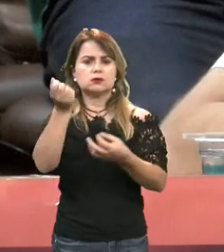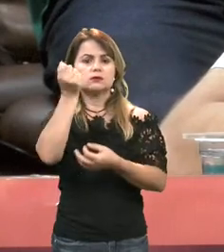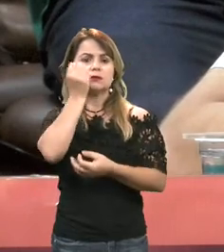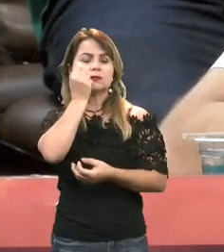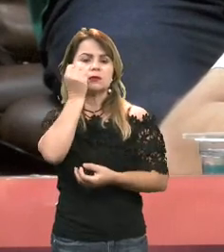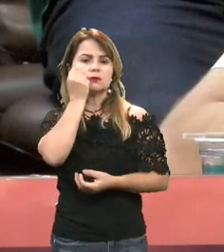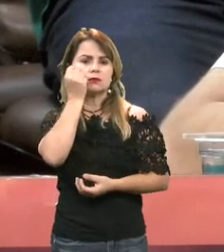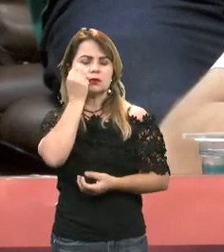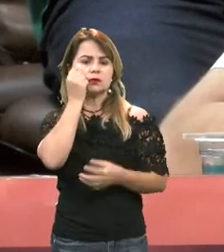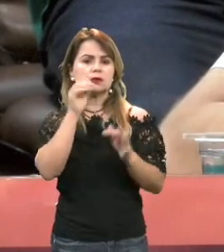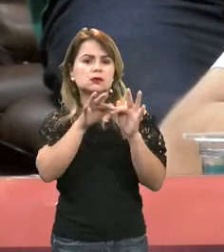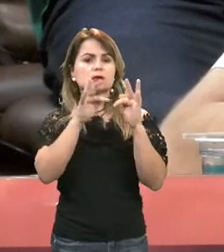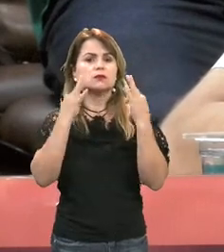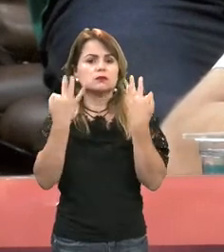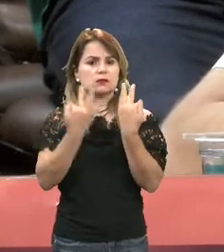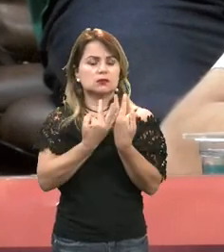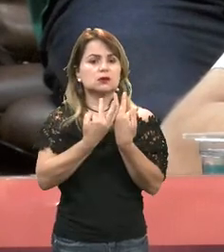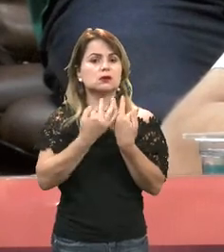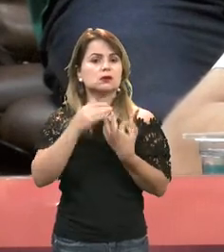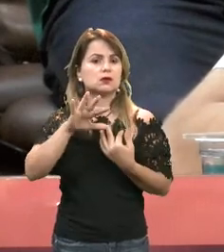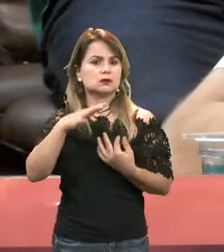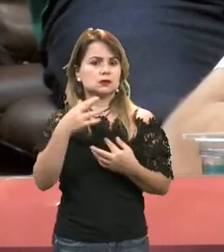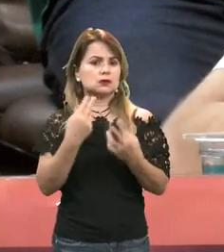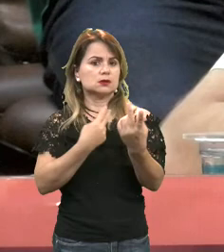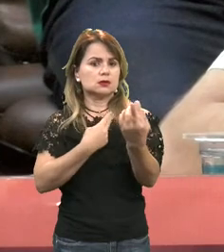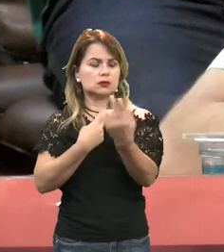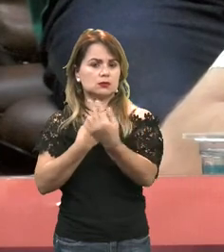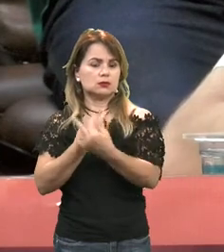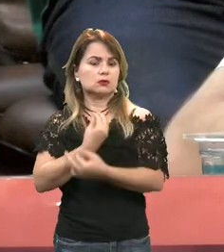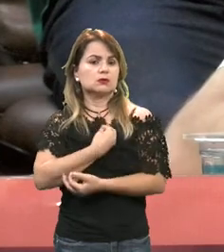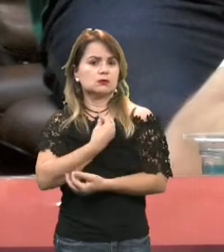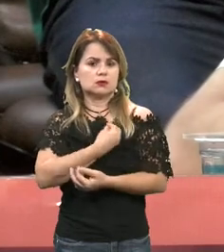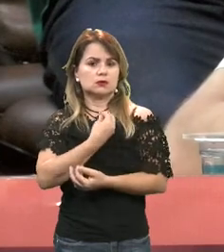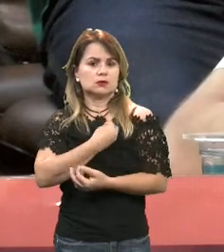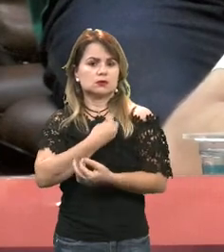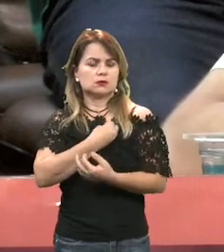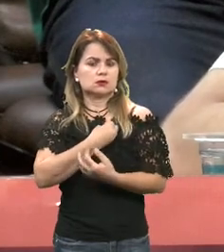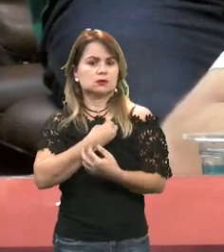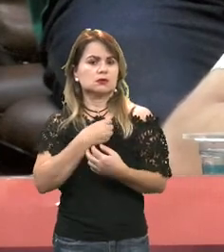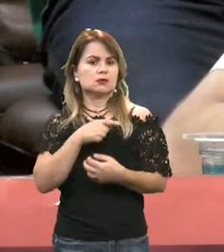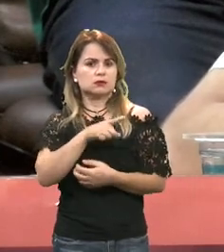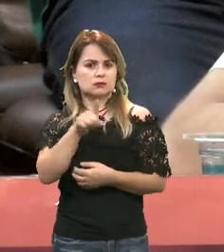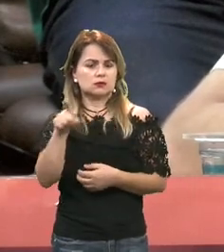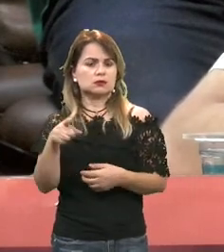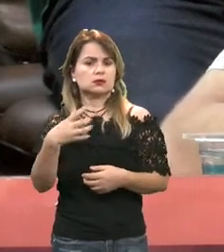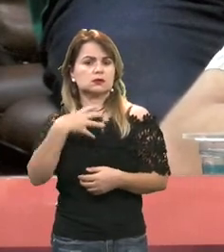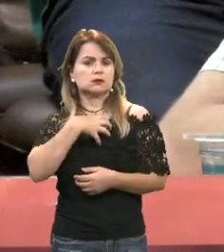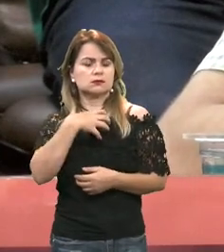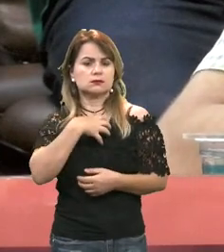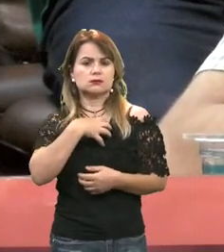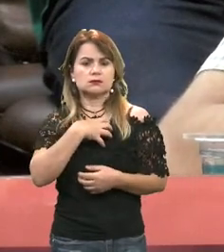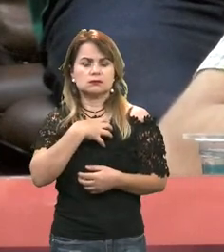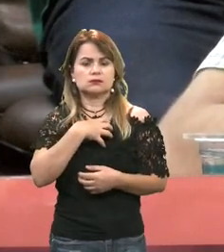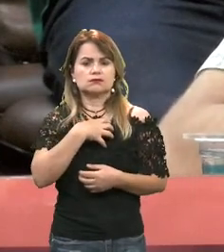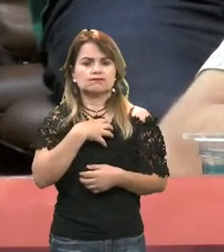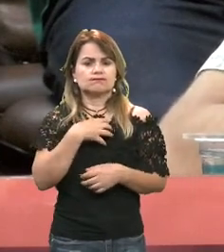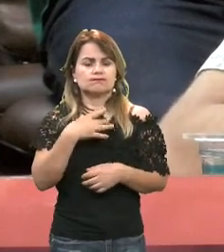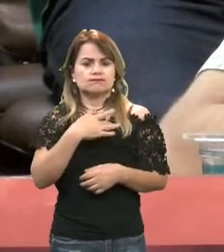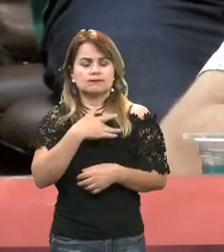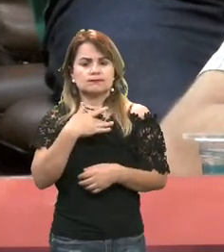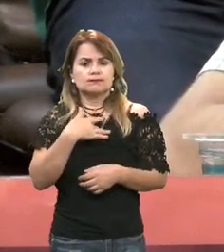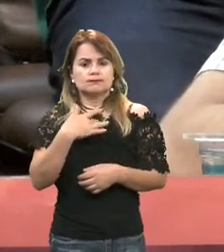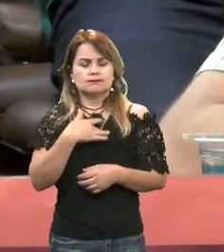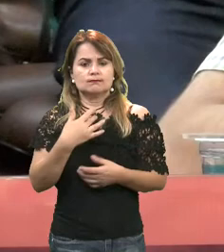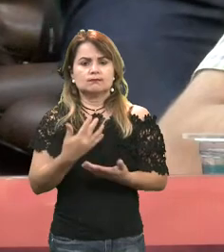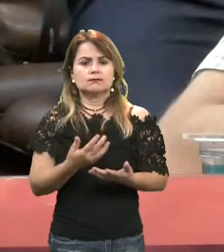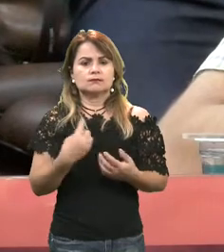que vocês passaram para se sensibilizarem, para as autoridades, inclusive no nível nacional, a